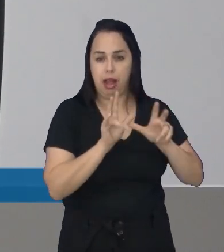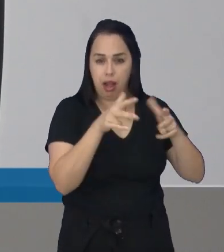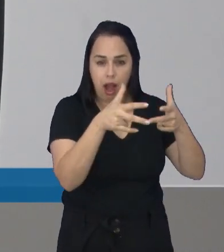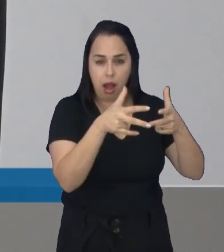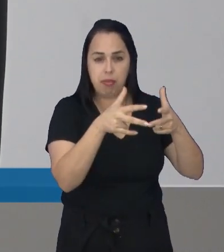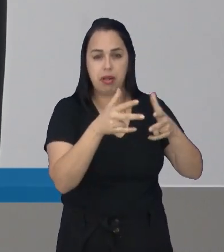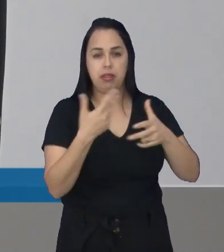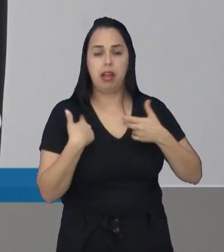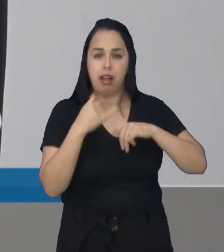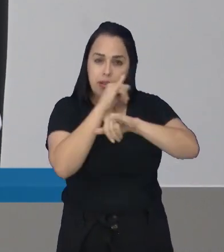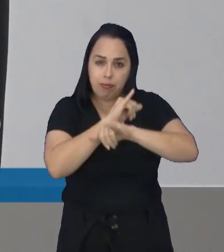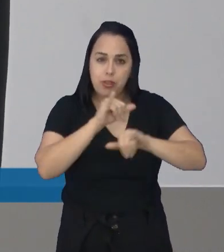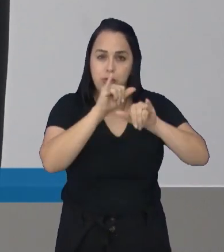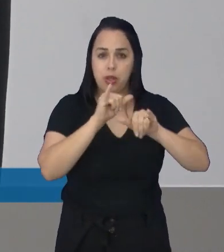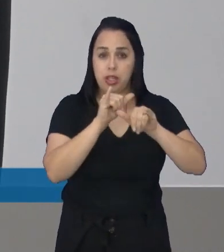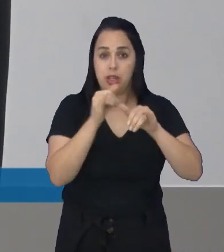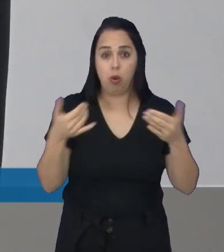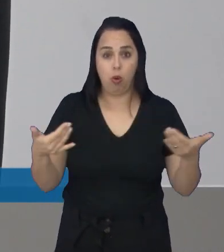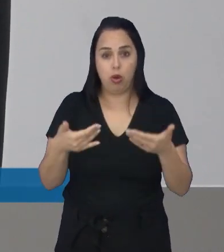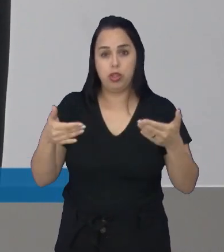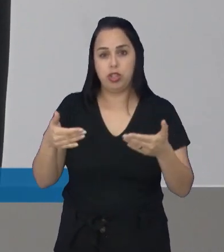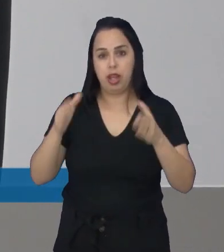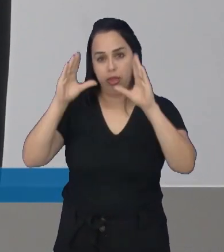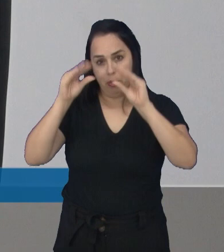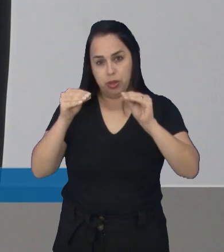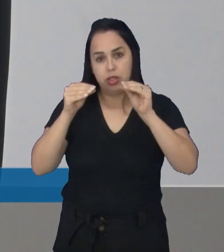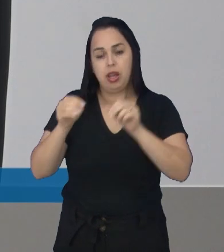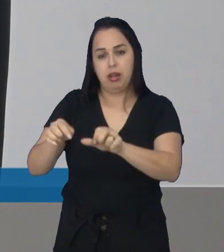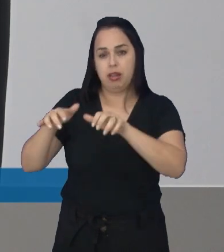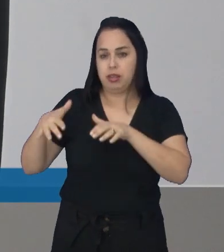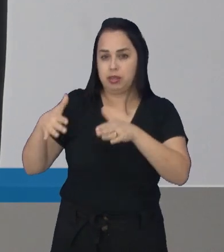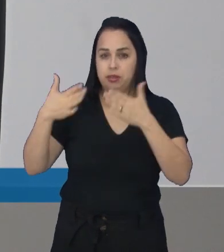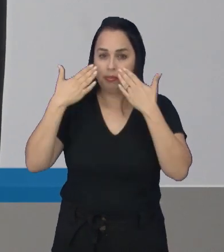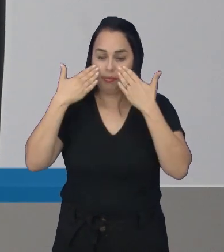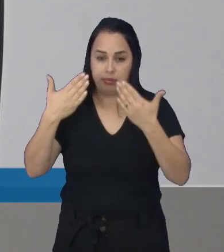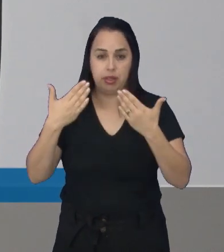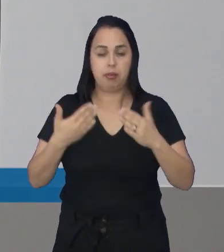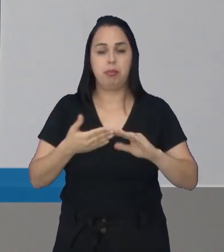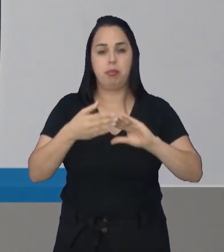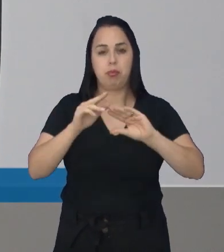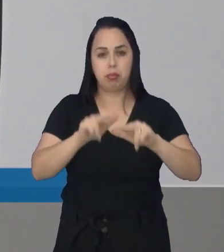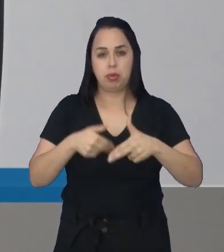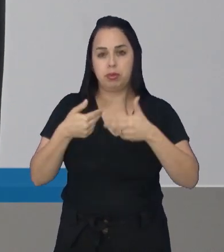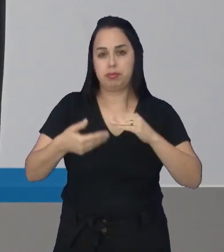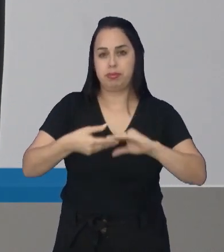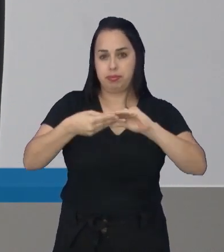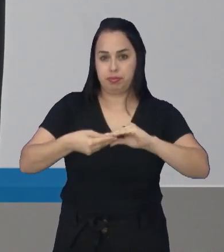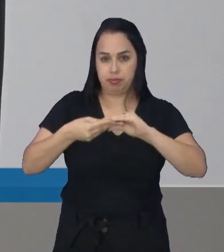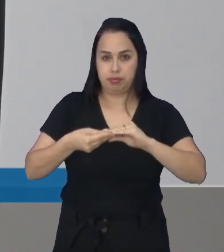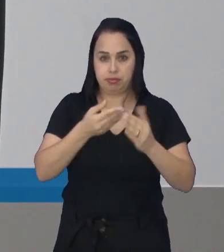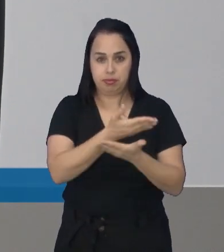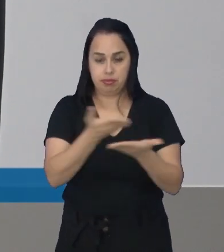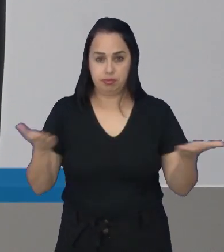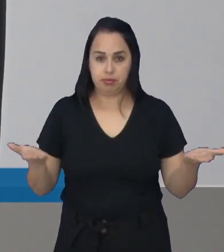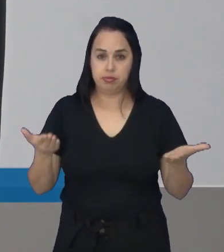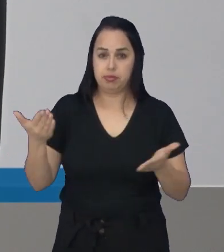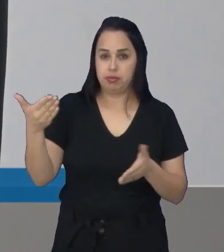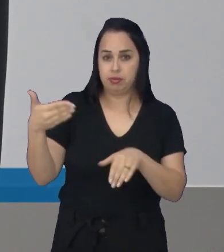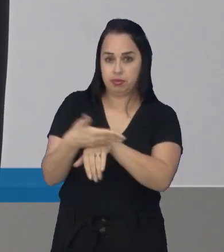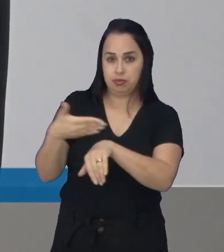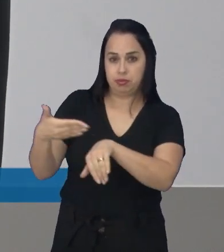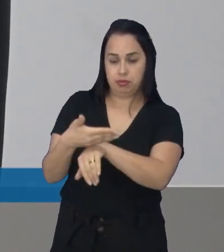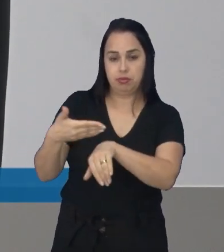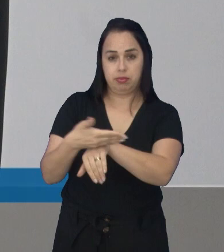audiência na noite de hoje então quero aqui complementar a presença de todos os senhores Senhoras que vieram